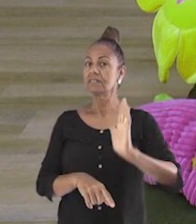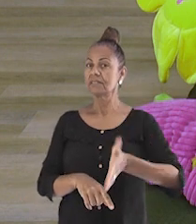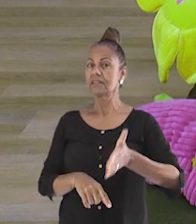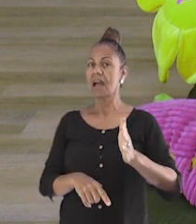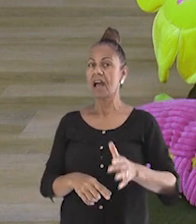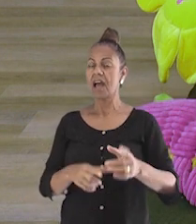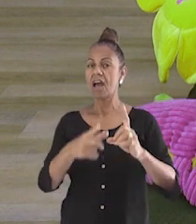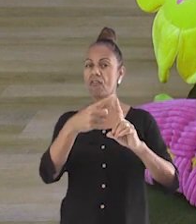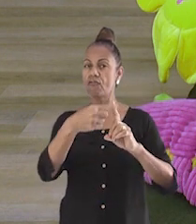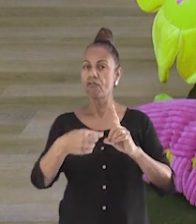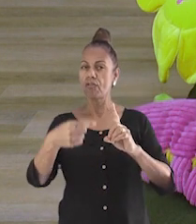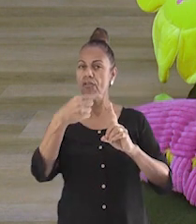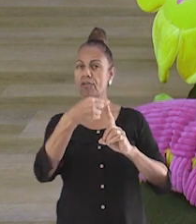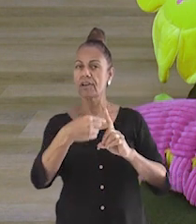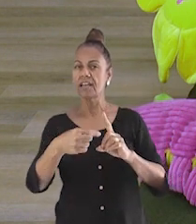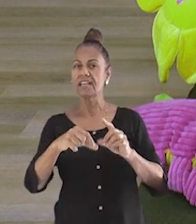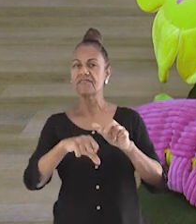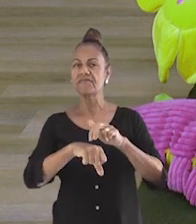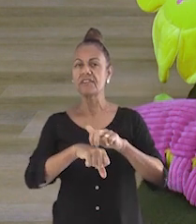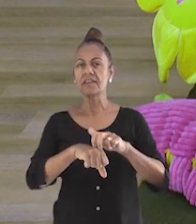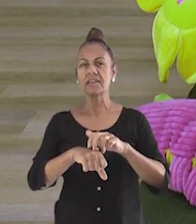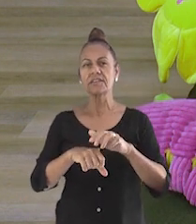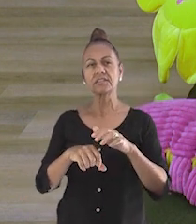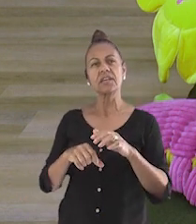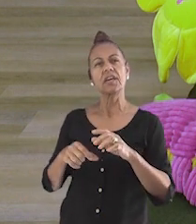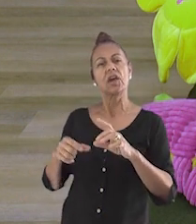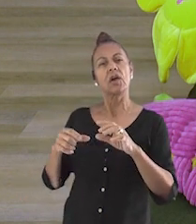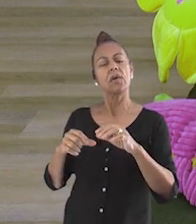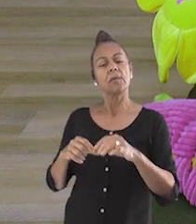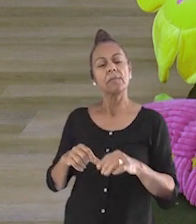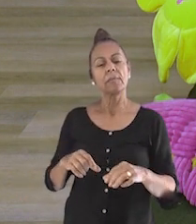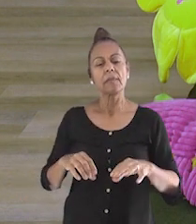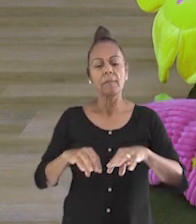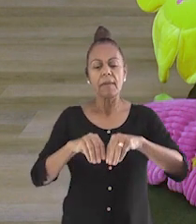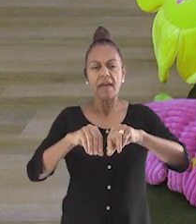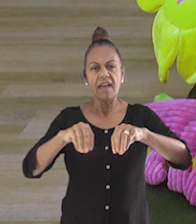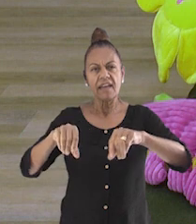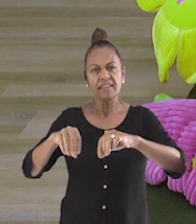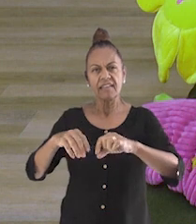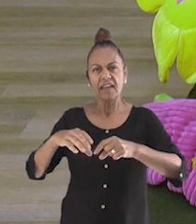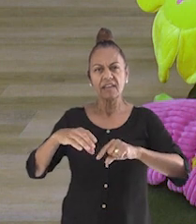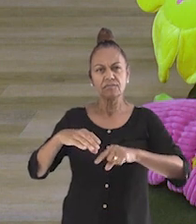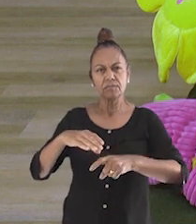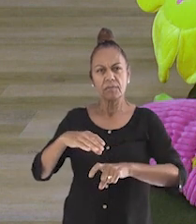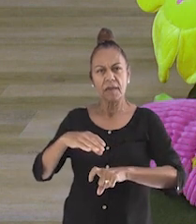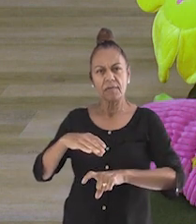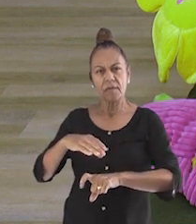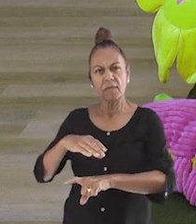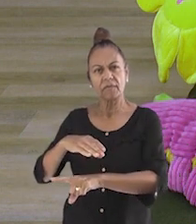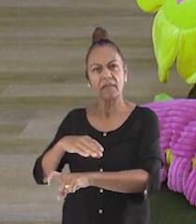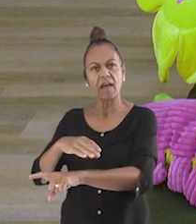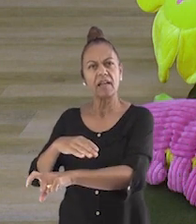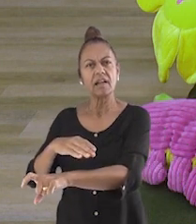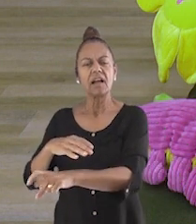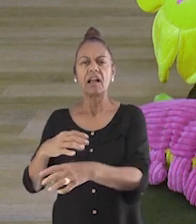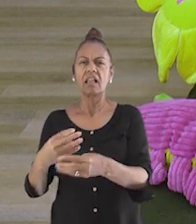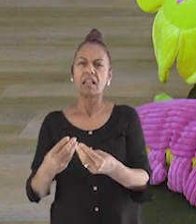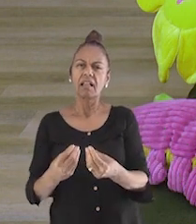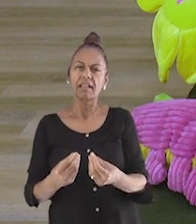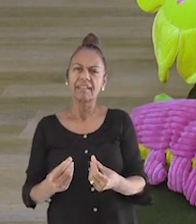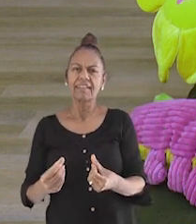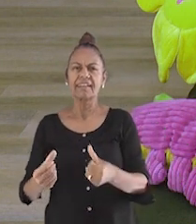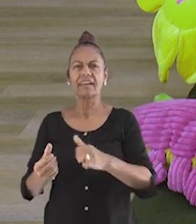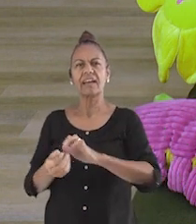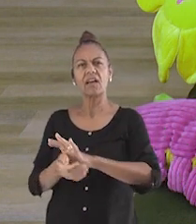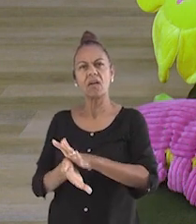Algumas minhocas já estavam por lá, comendo as folhas verdes daquele lugar.